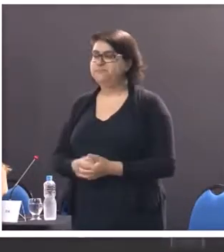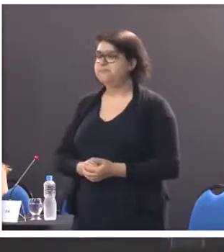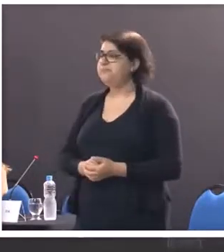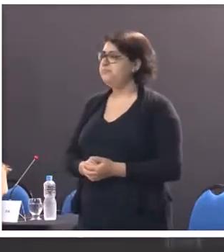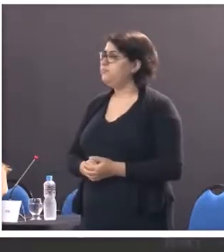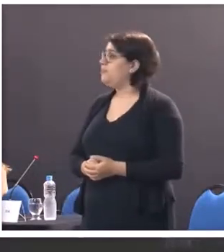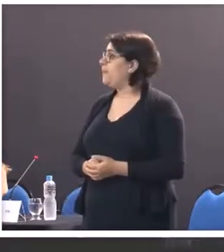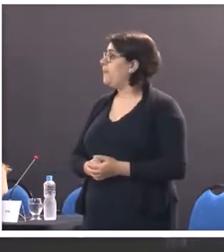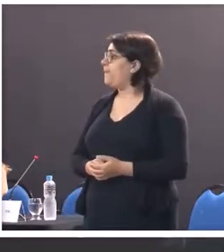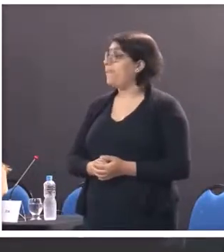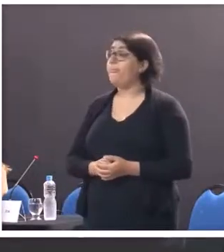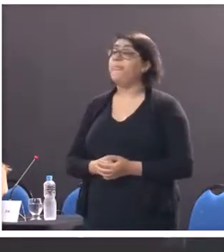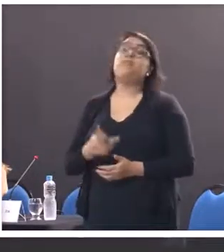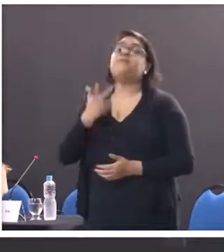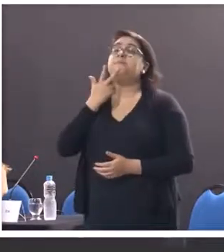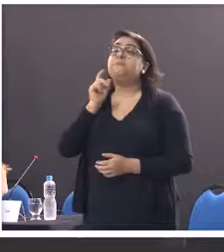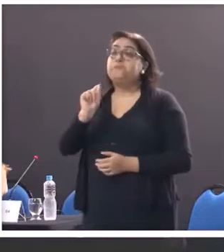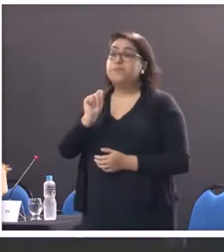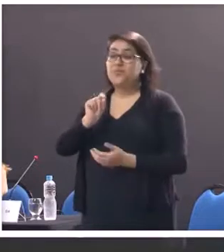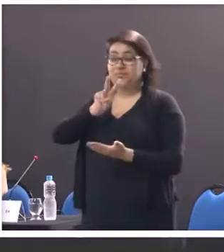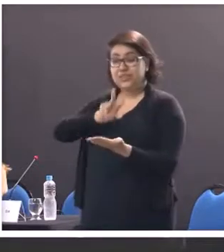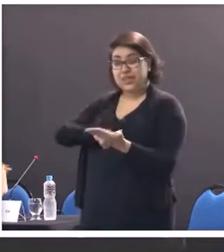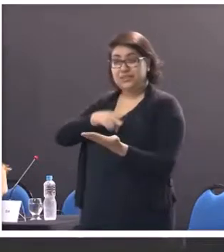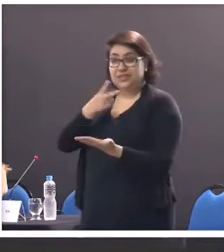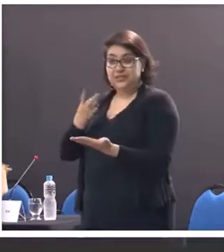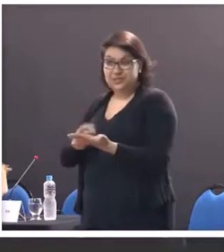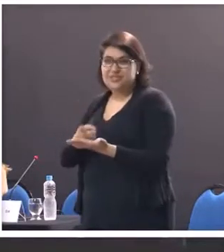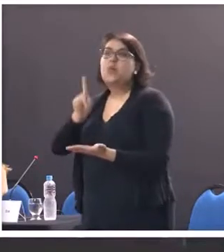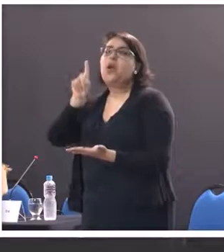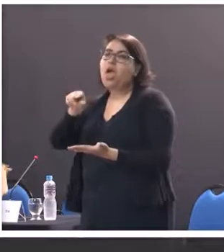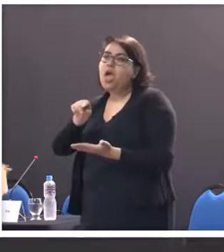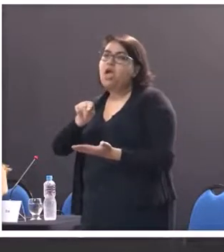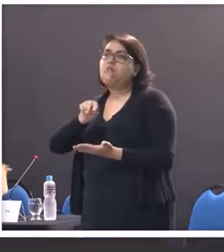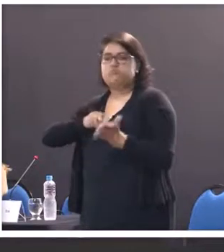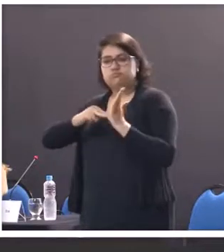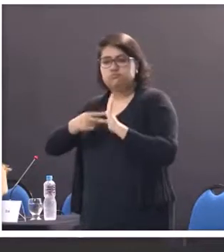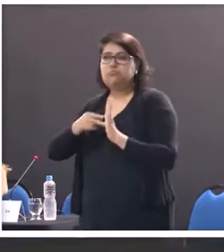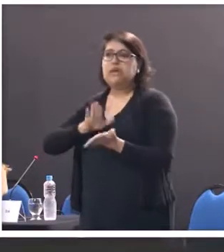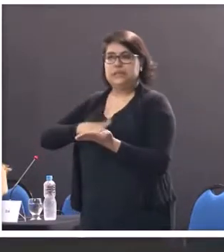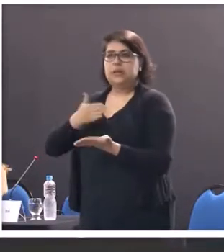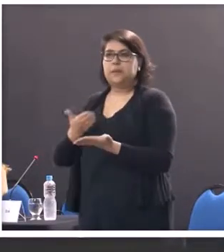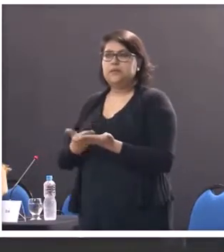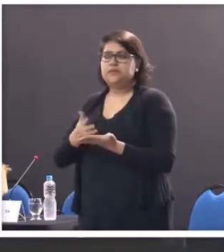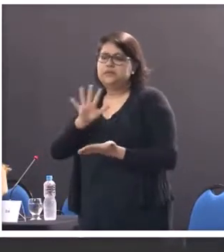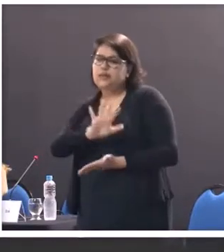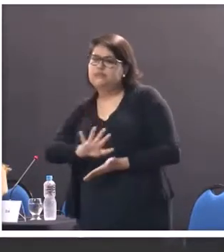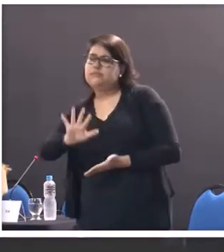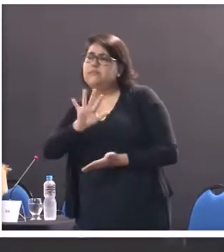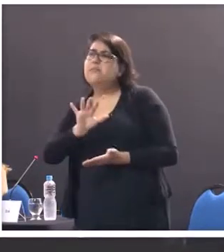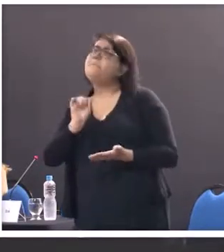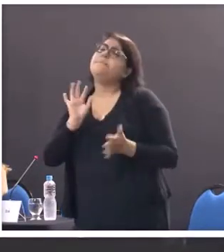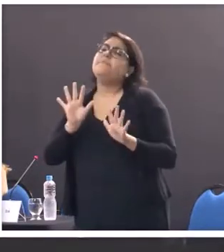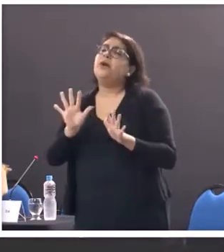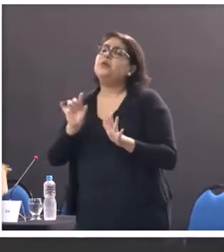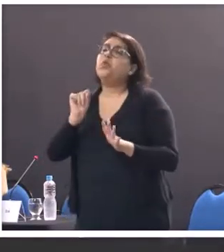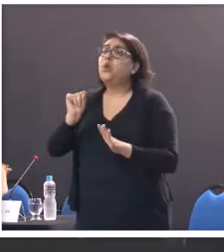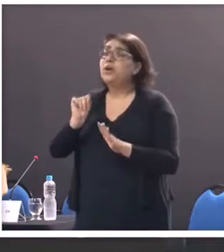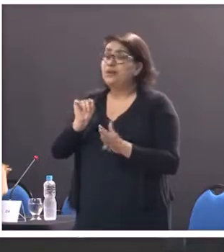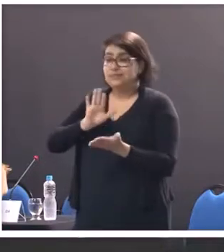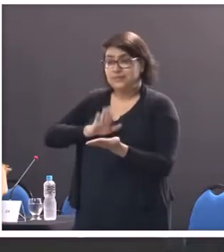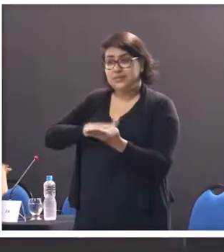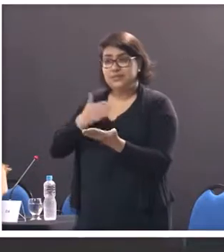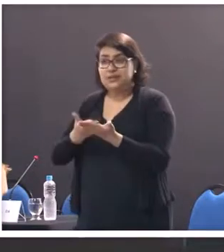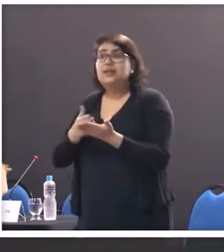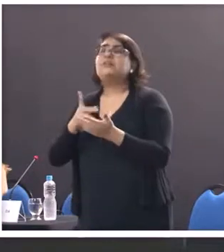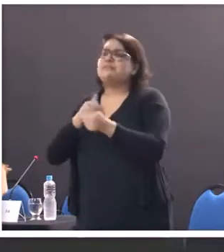E ele diz que a tradução é uma interpretação. Mas além de ser uma interpretação, ela também trabalha com a